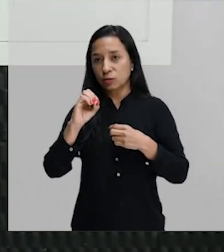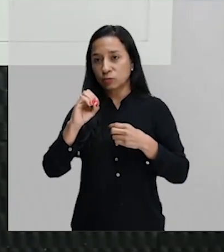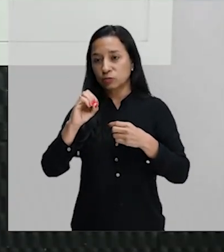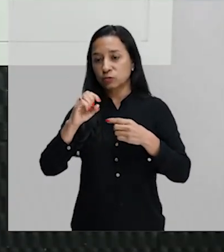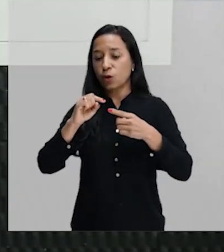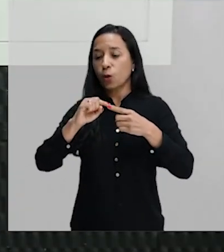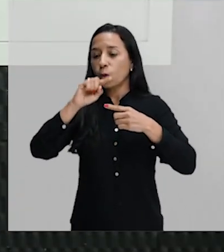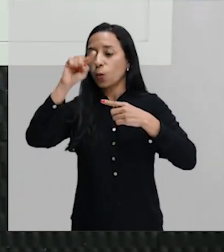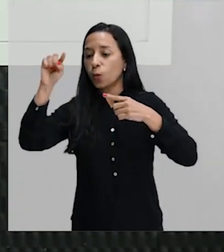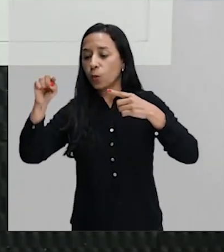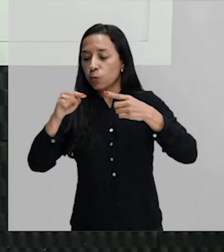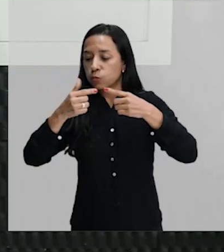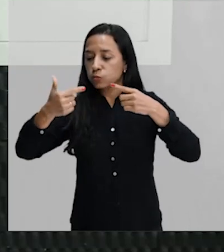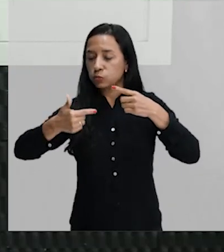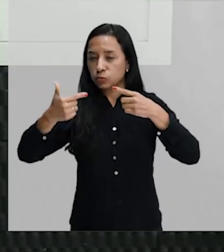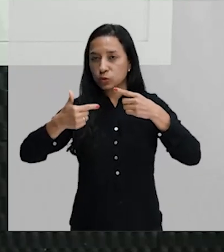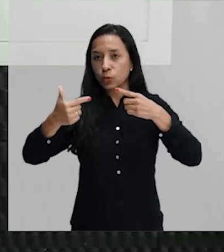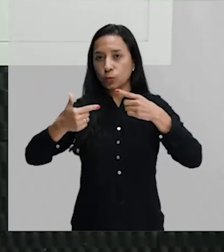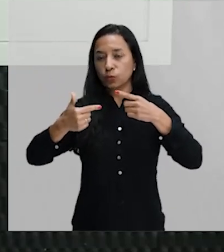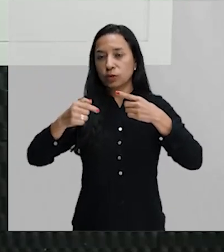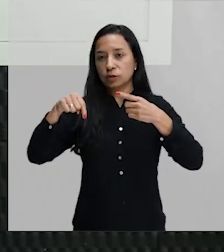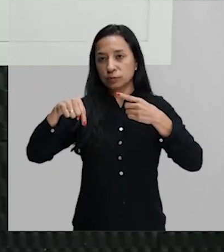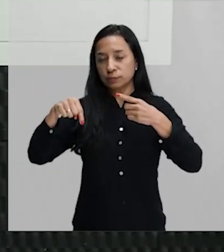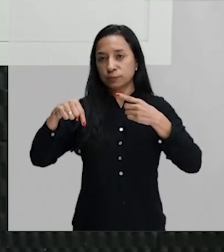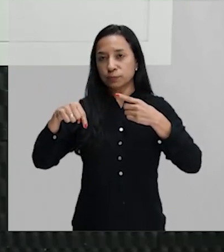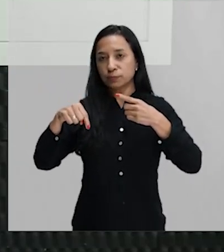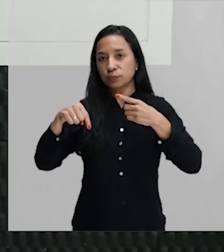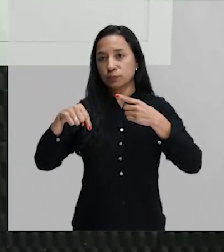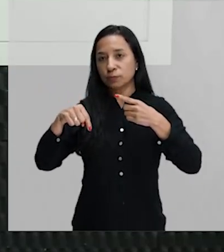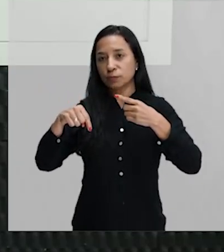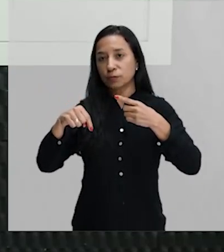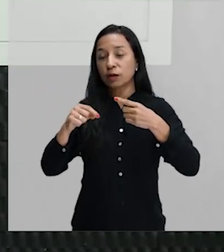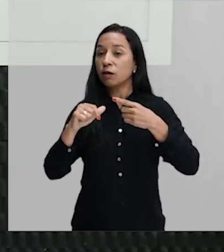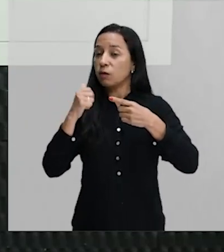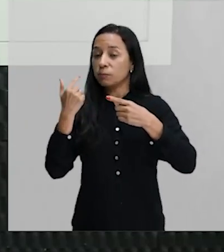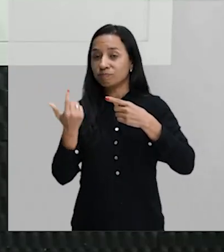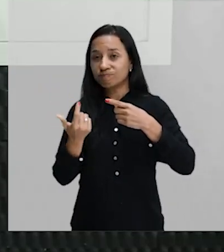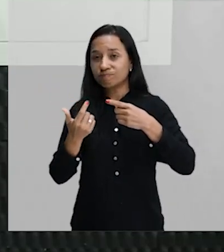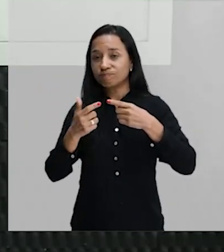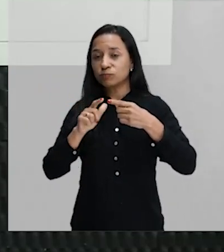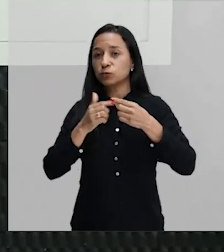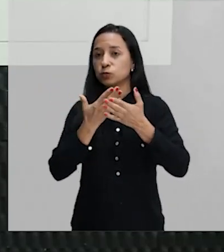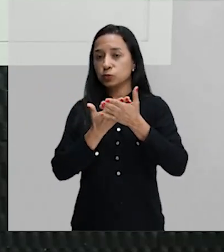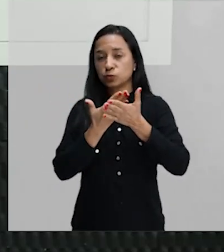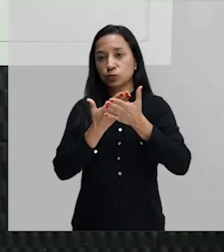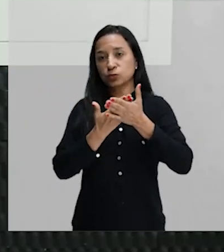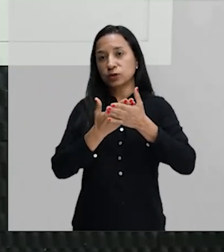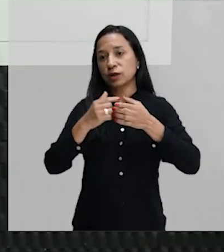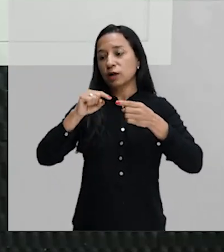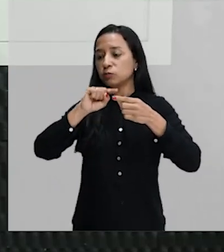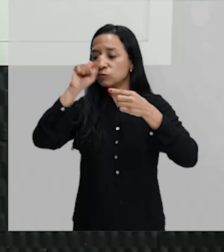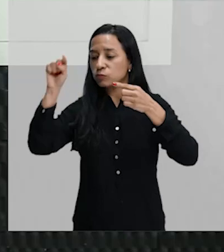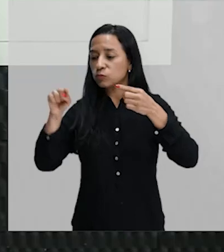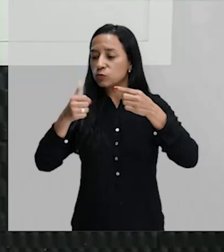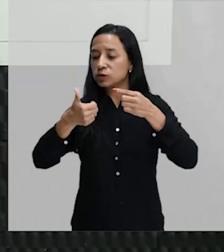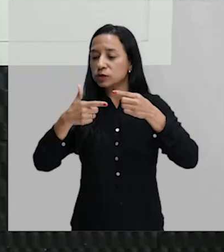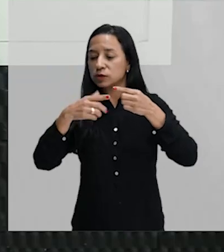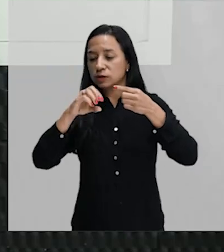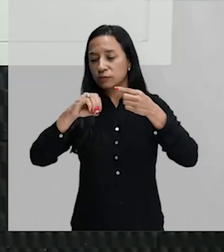segundo quadrante. Ora, ao invés de eu trabalhar com um arco de 120 graus, eu vou fazer o quê? Vou buscar